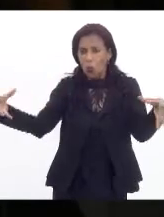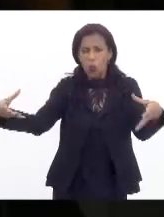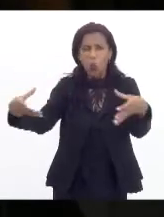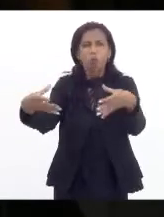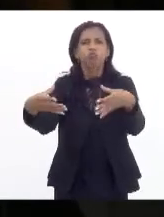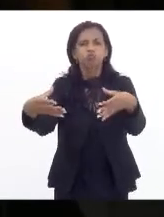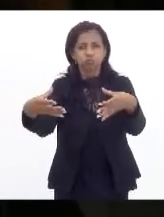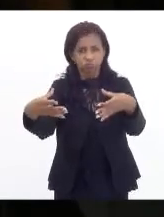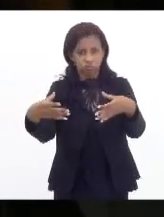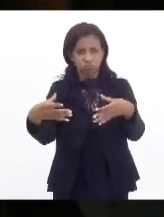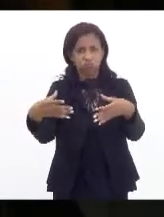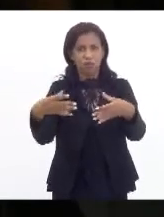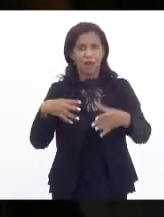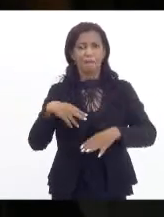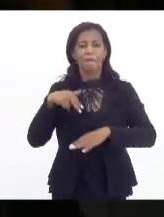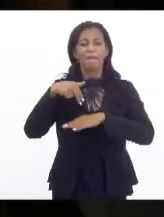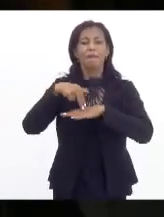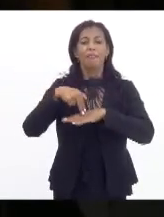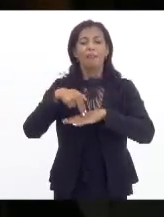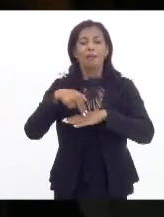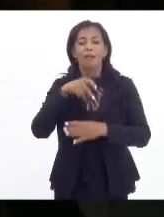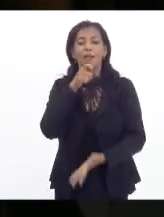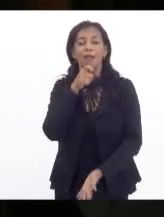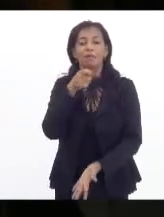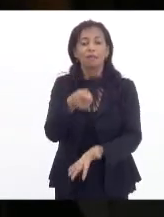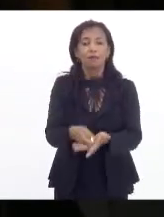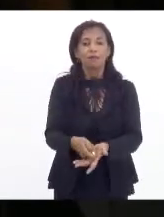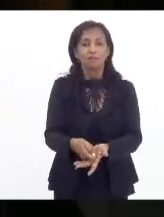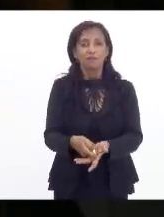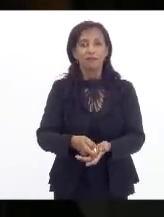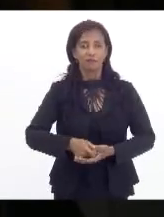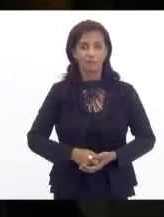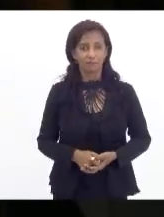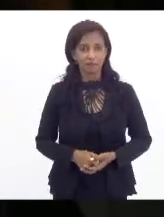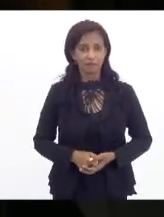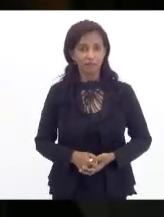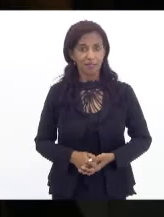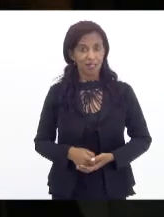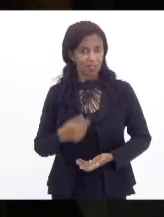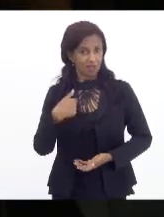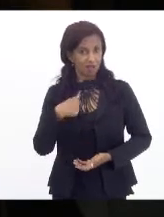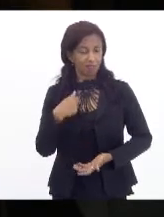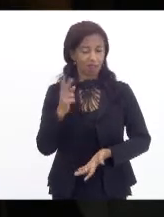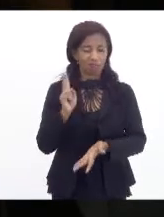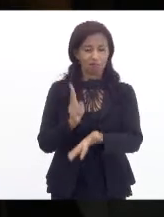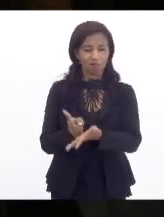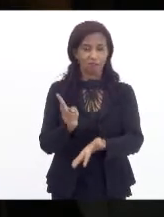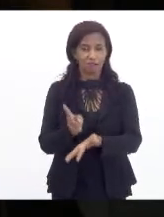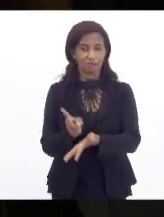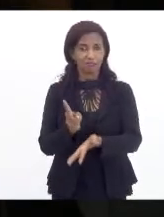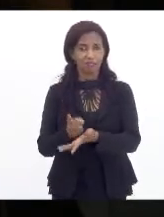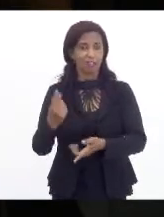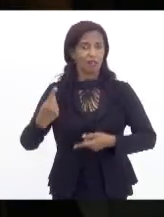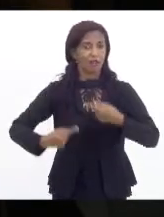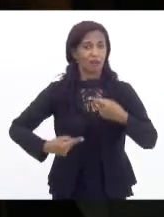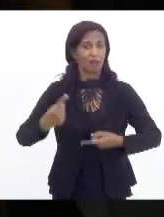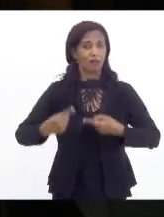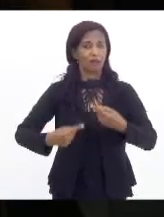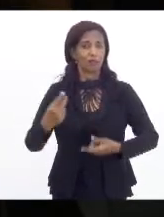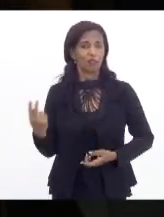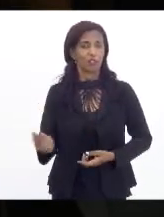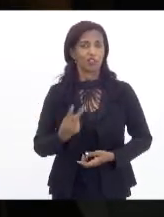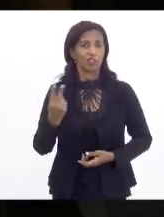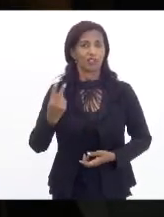coletiva para reafirmar que ia manter a política de preço